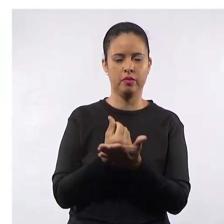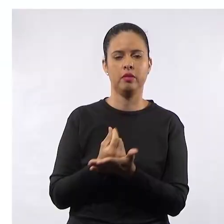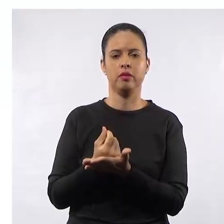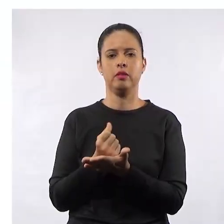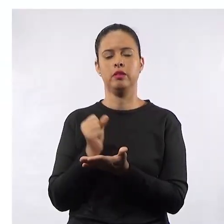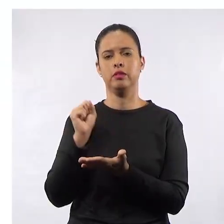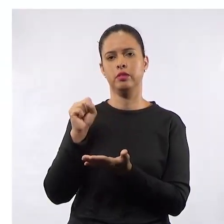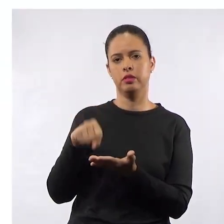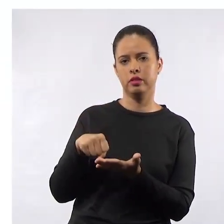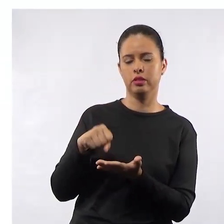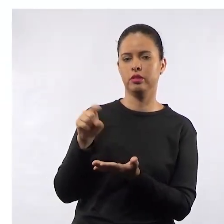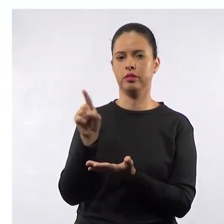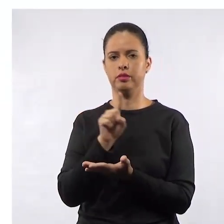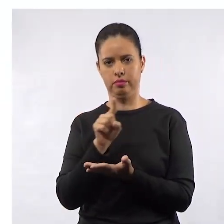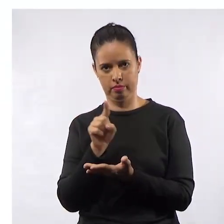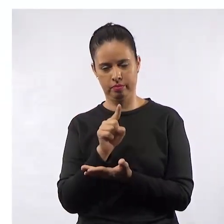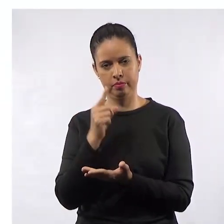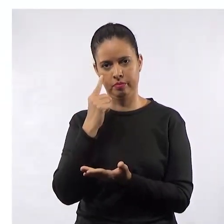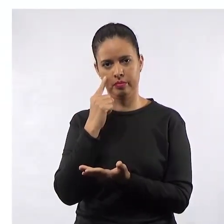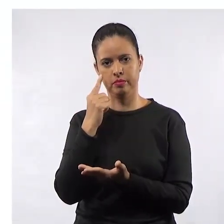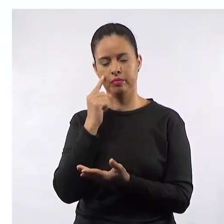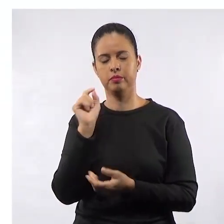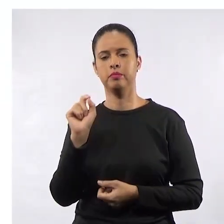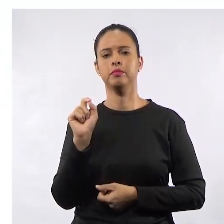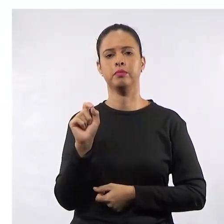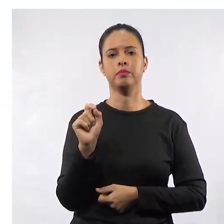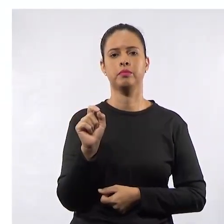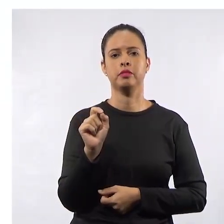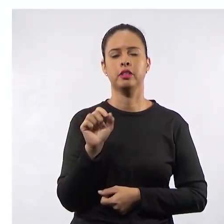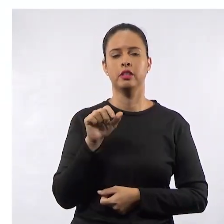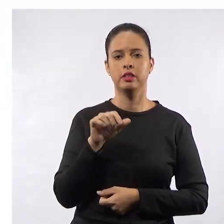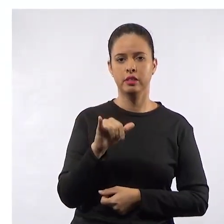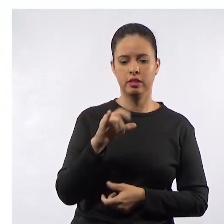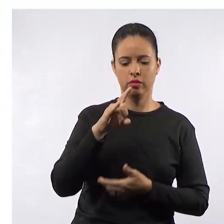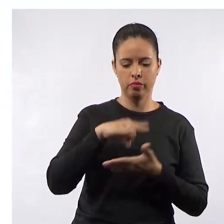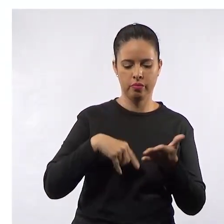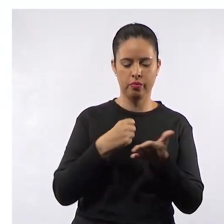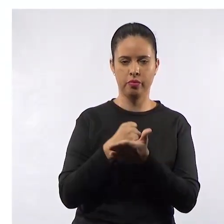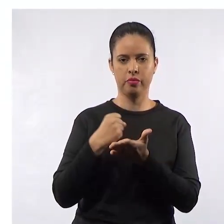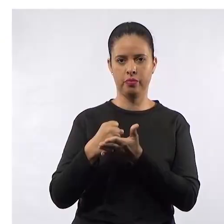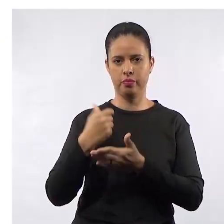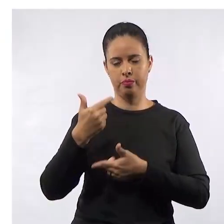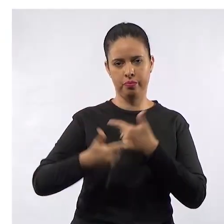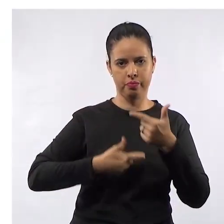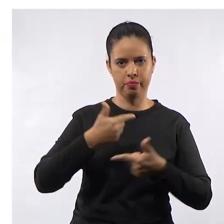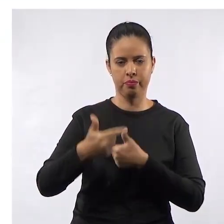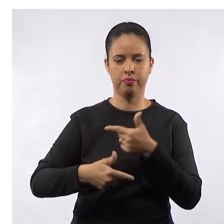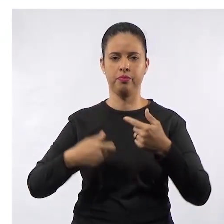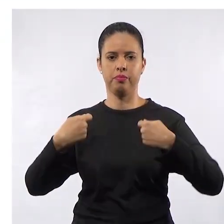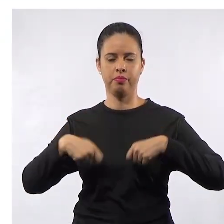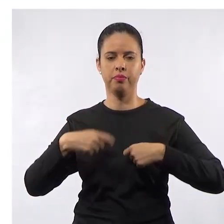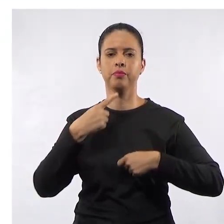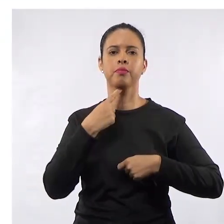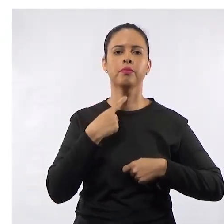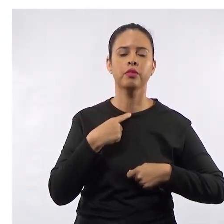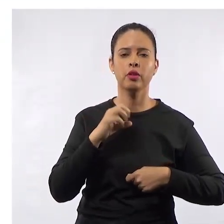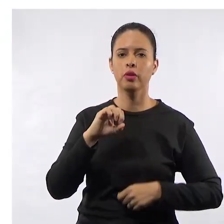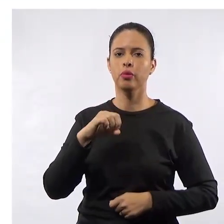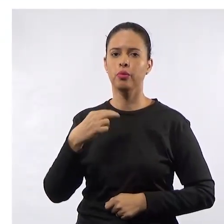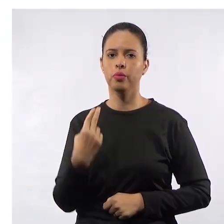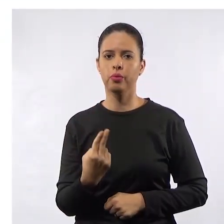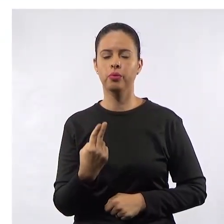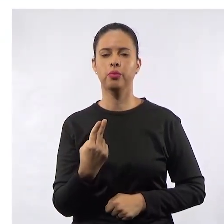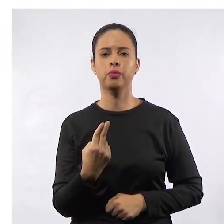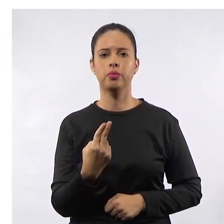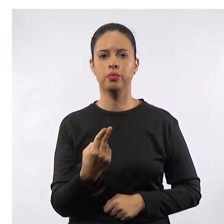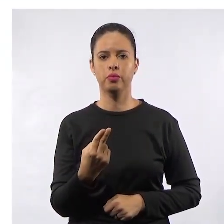não, tá? Bem de capital ou não, tá? Se contratou o serviço para satisfazer uma necessidade